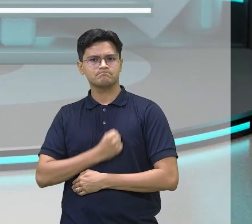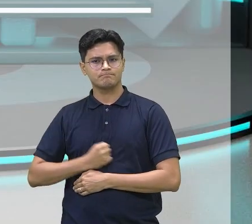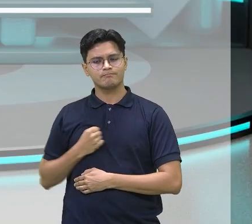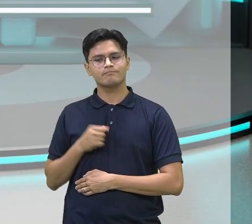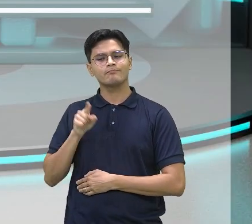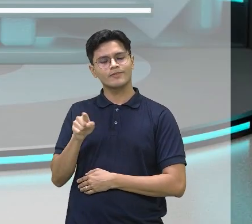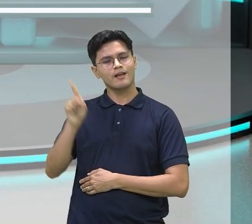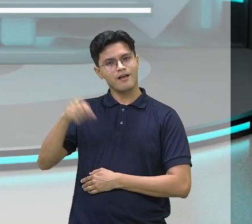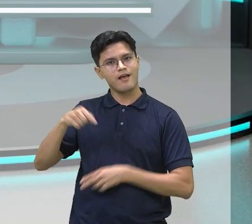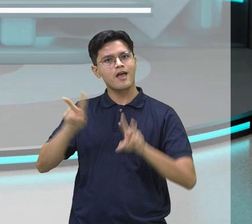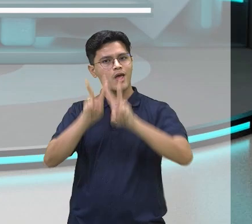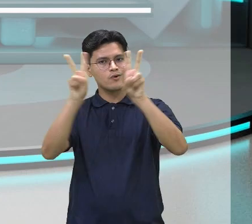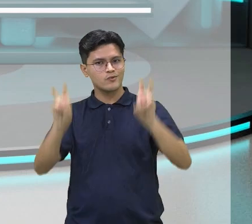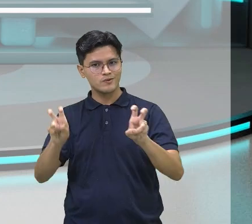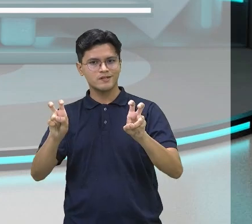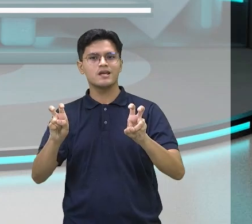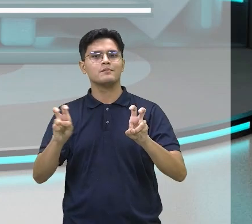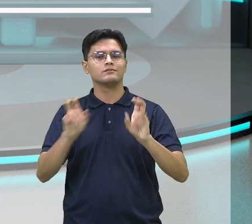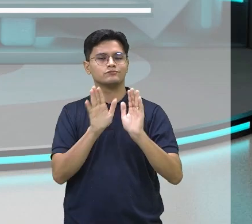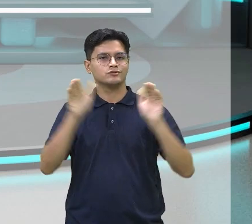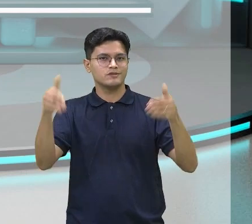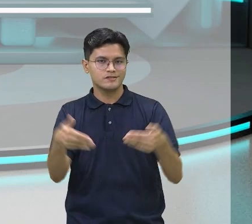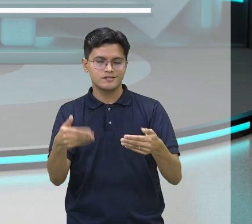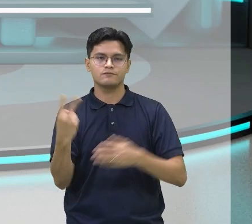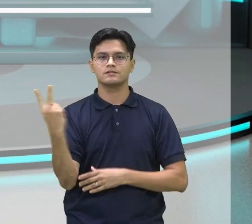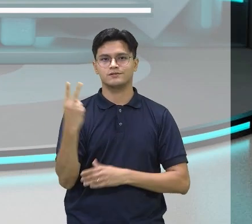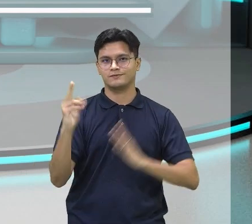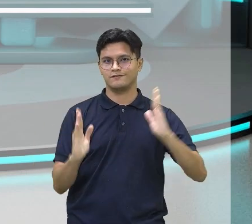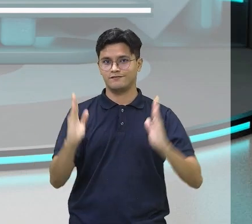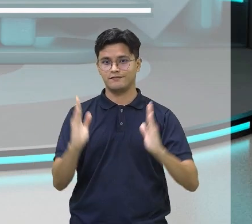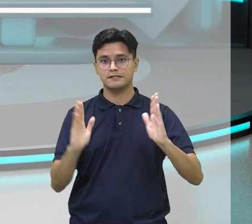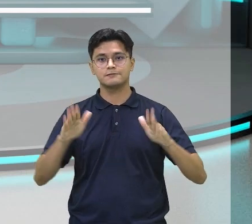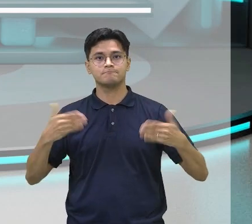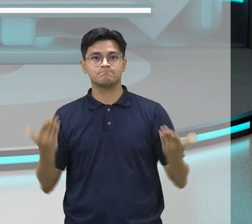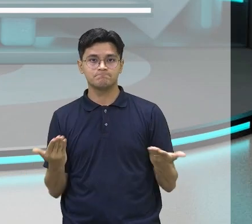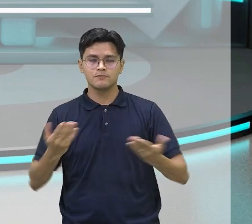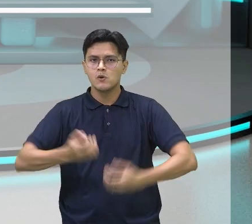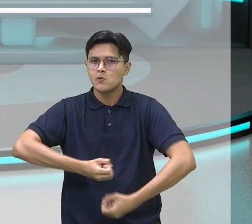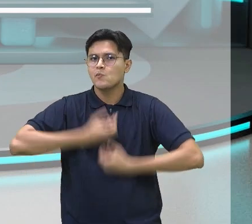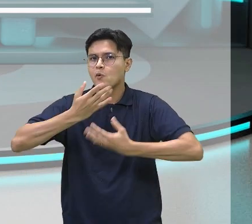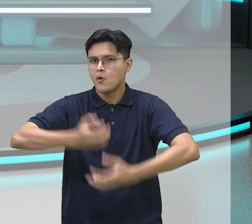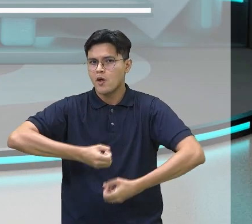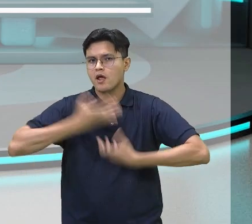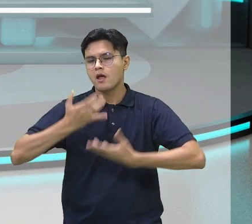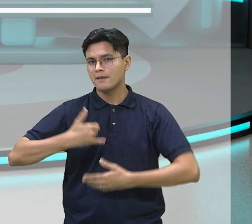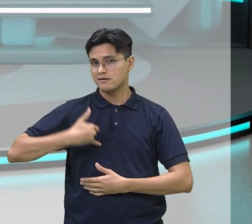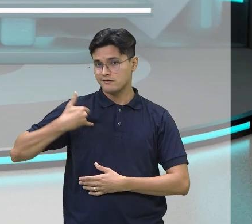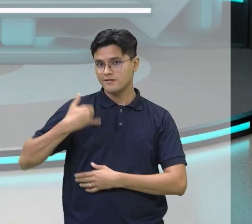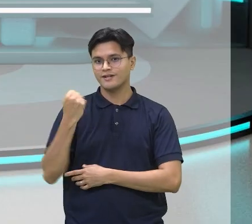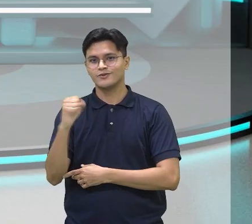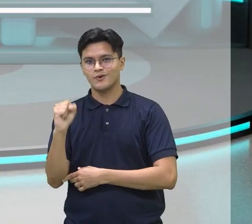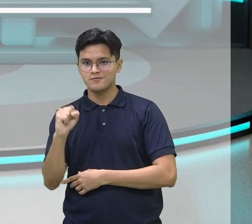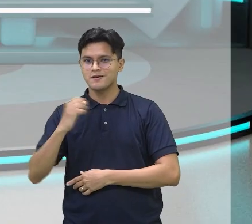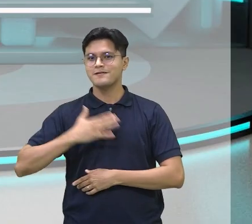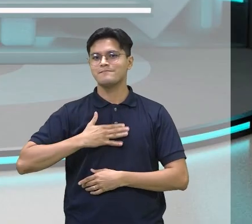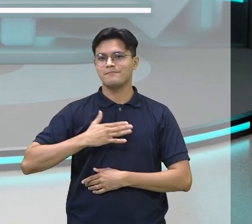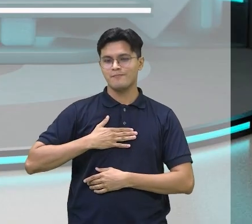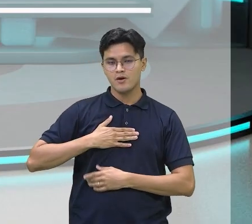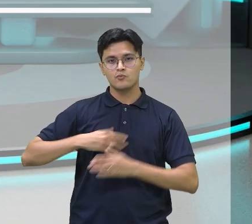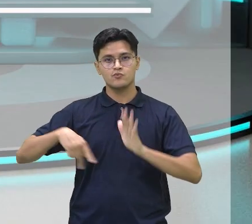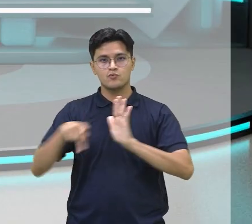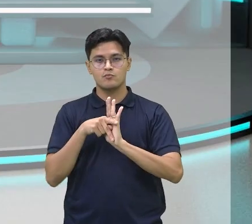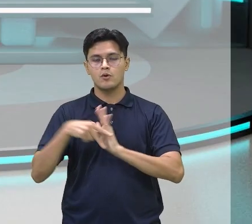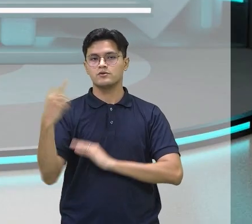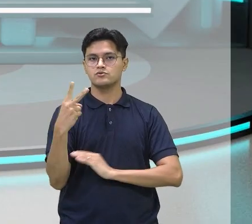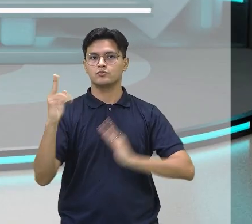também dessa segunda fase, né? Então, no poema Meus 8 Anos, que pertence à segunda geração